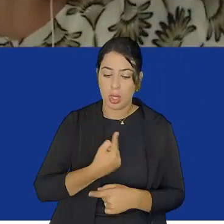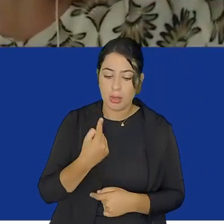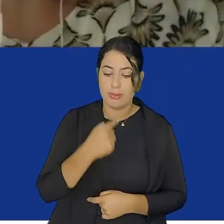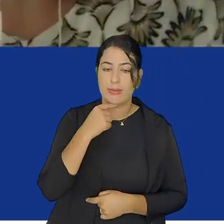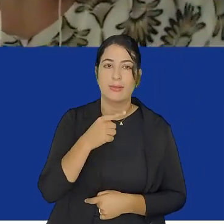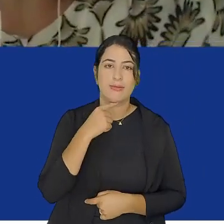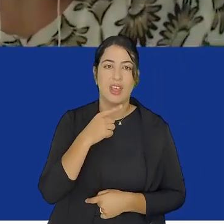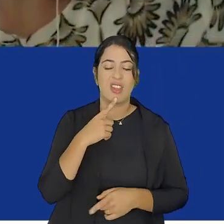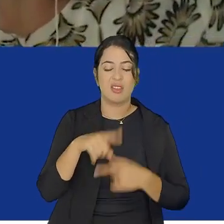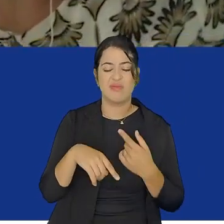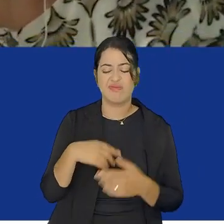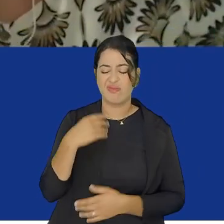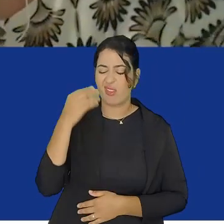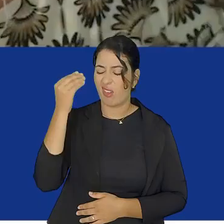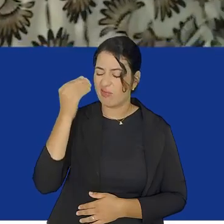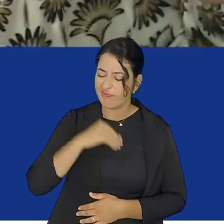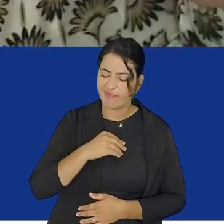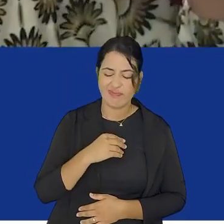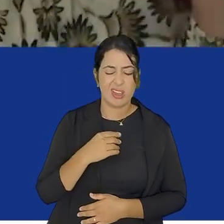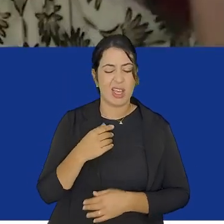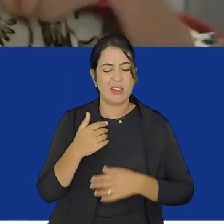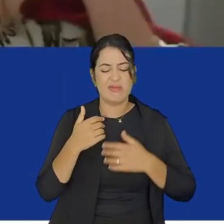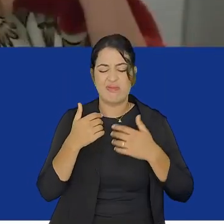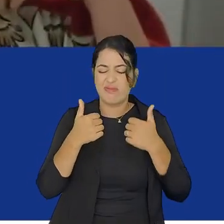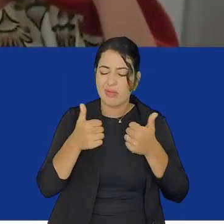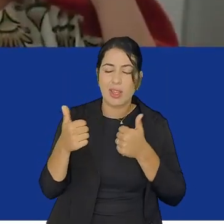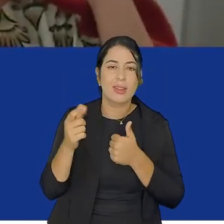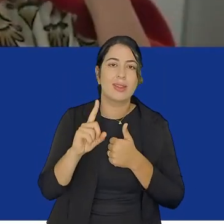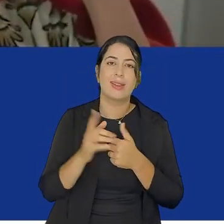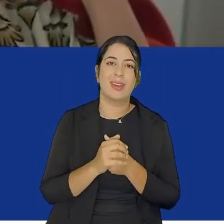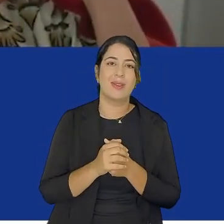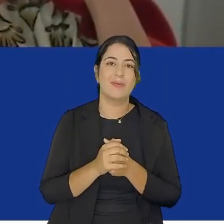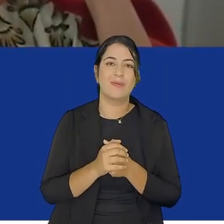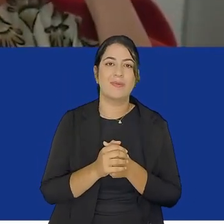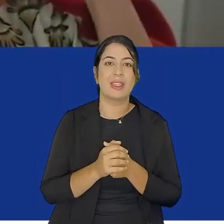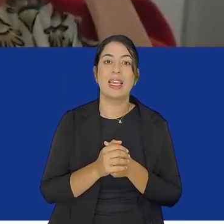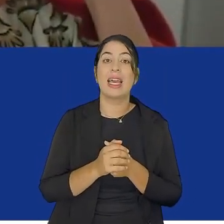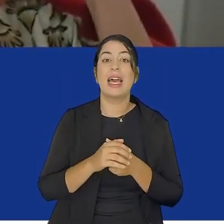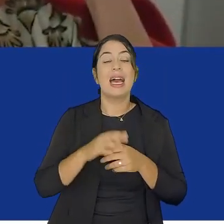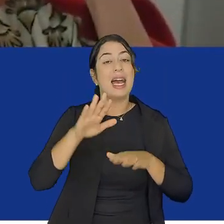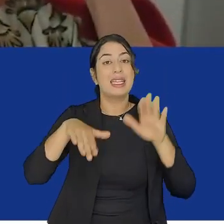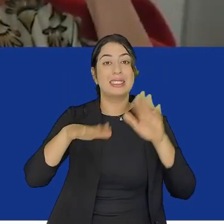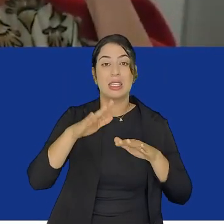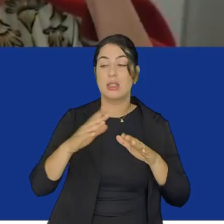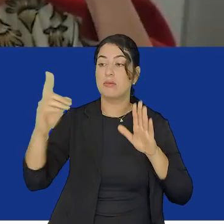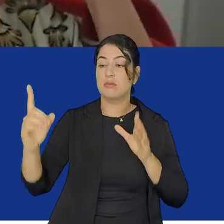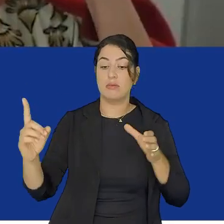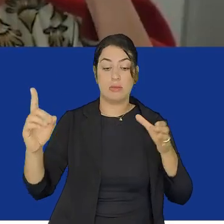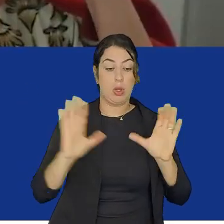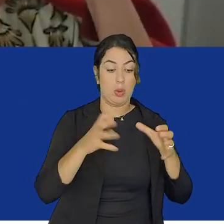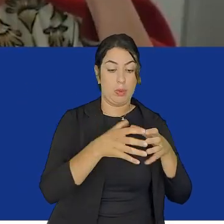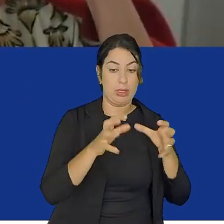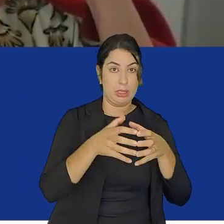certo, é frustrante. Às vezes a gente não tem uma resposta maravilhosa e linda para dar para quem chega na comissão, mas se a gente tiver